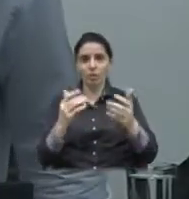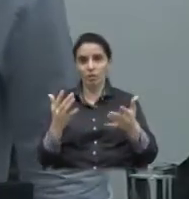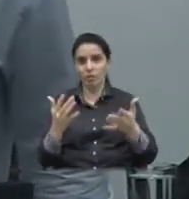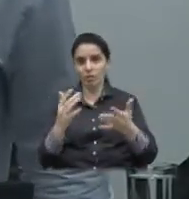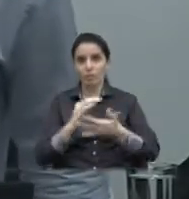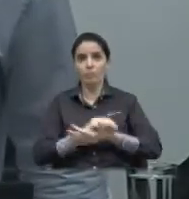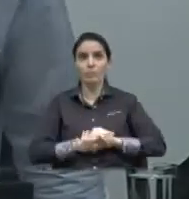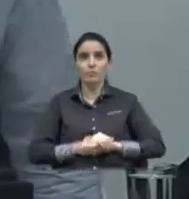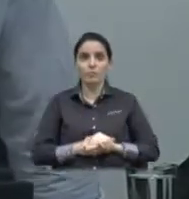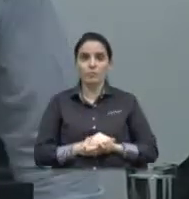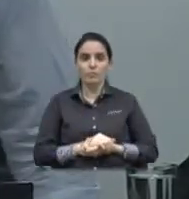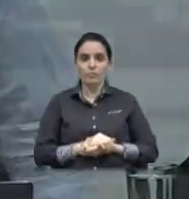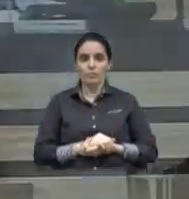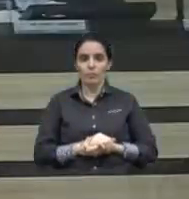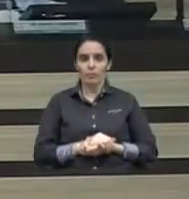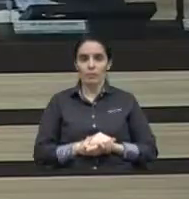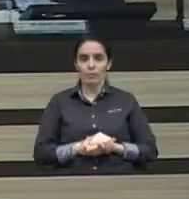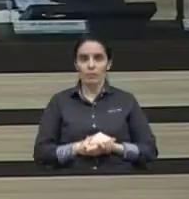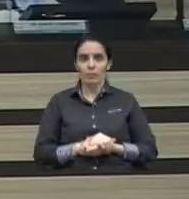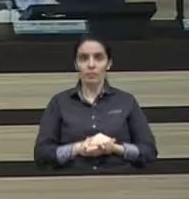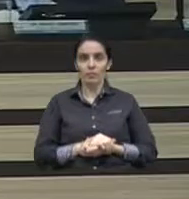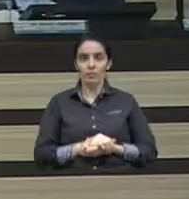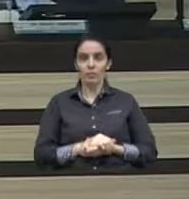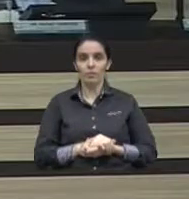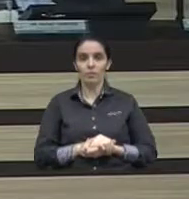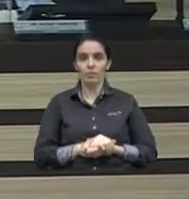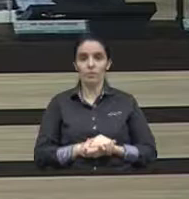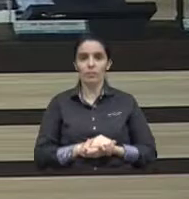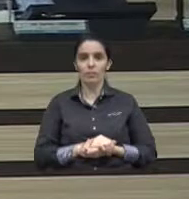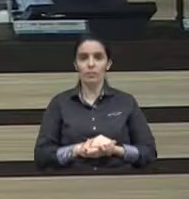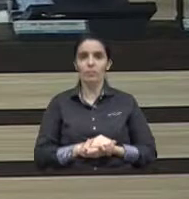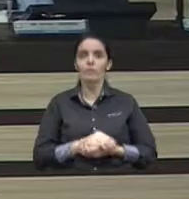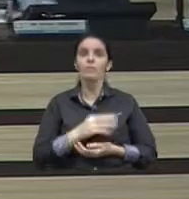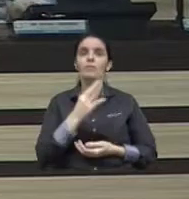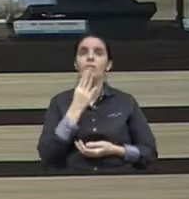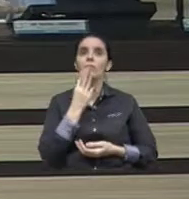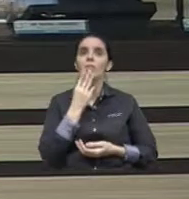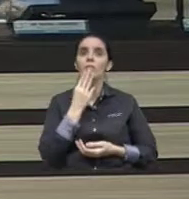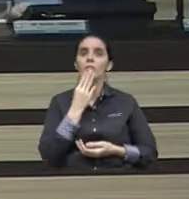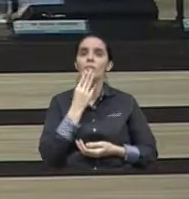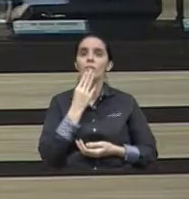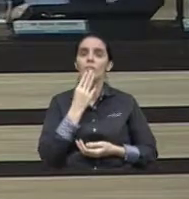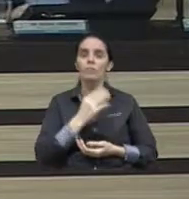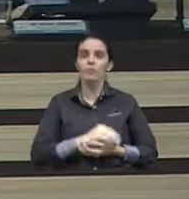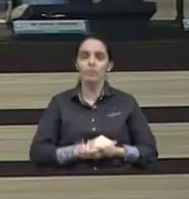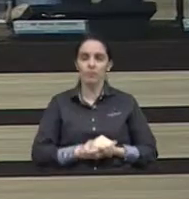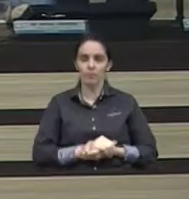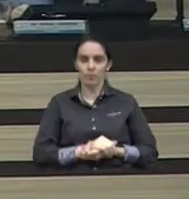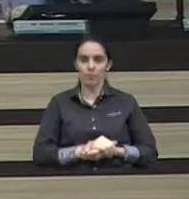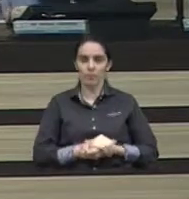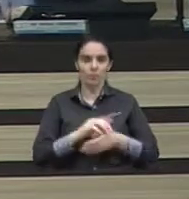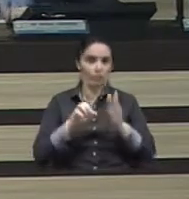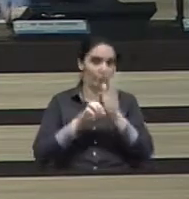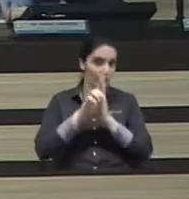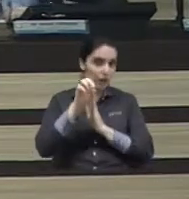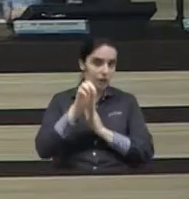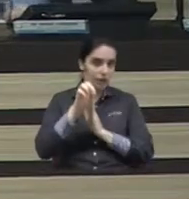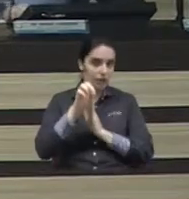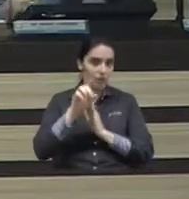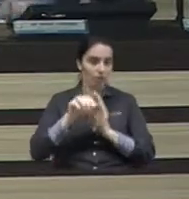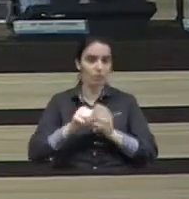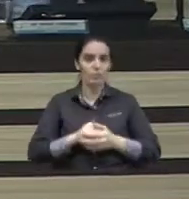Uma parte, vereador. Pois não, vereador. Inclusive, vereador Alemão, um dos meus questionamentos na lei é sobre